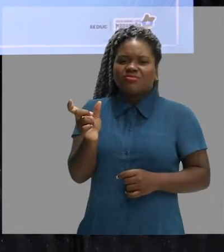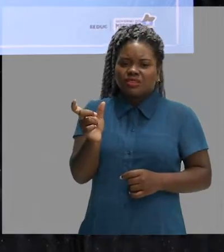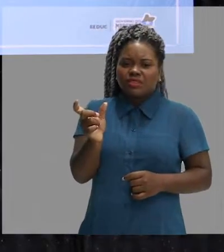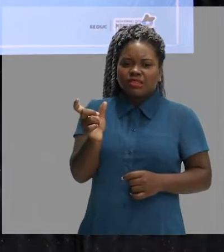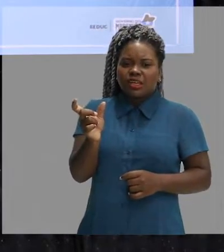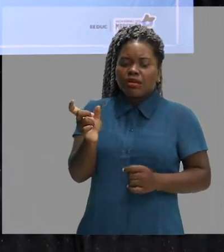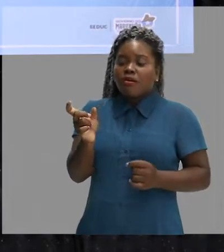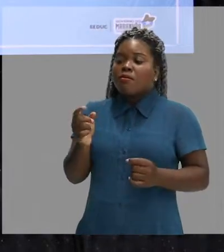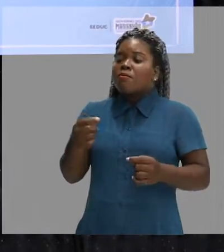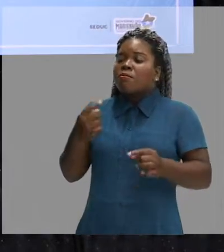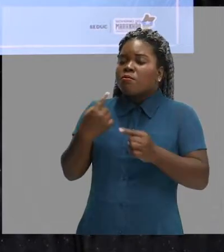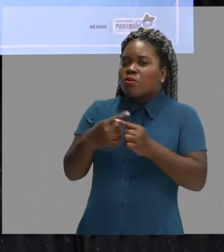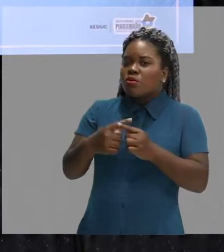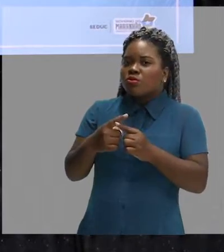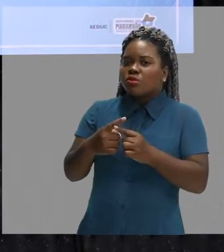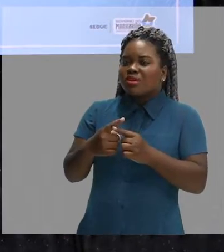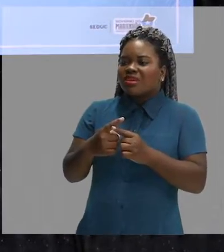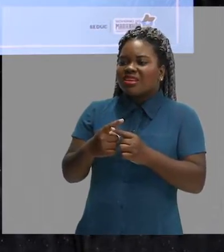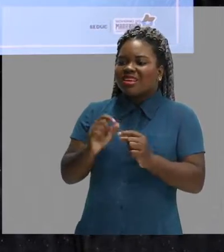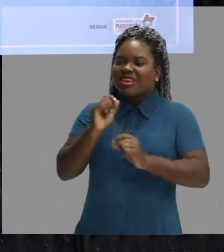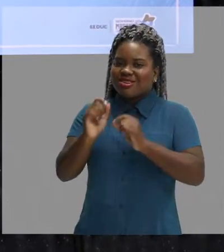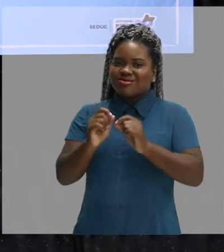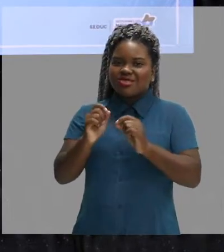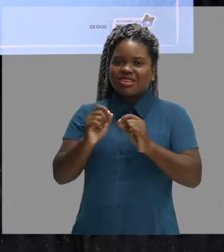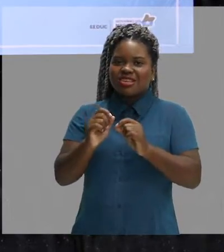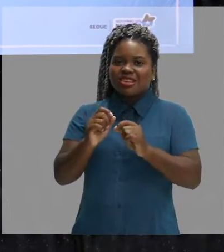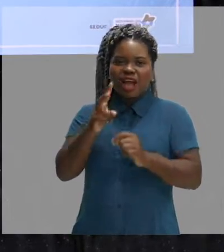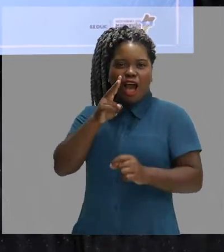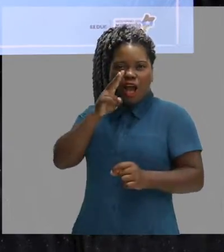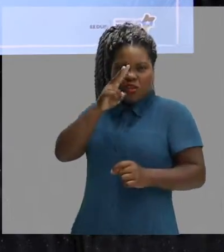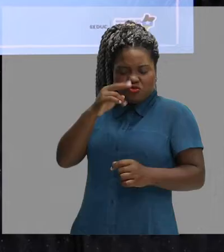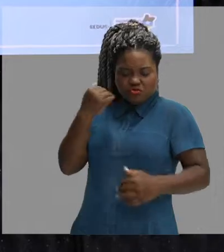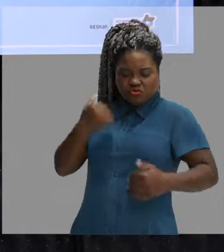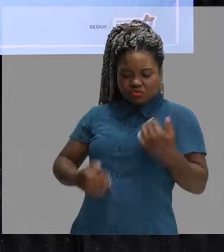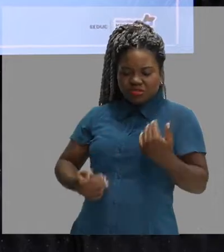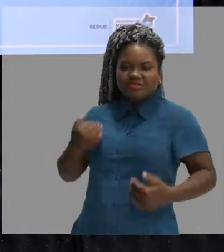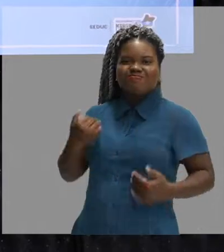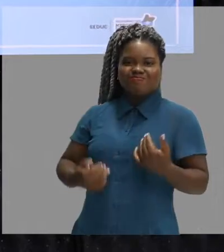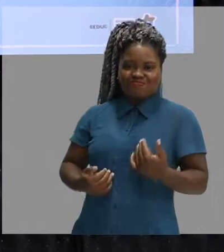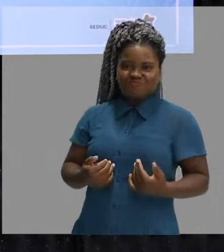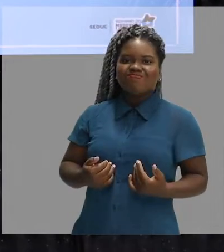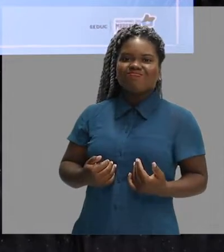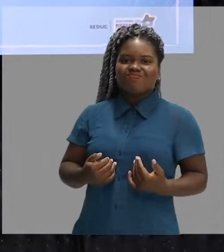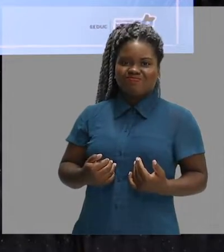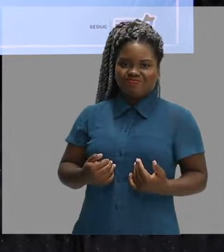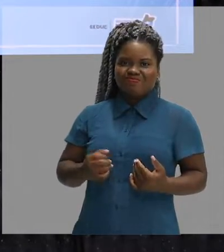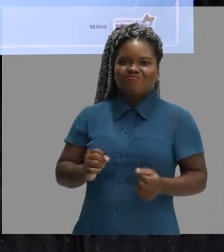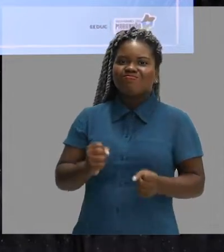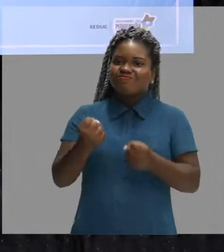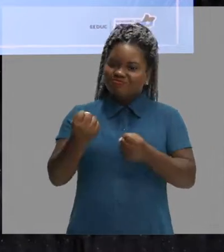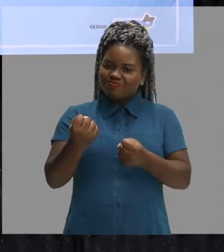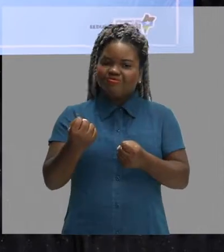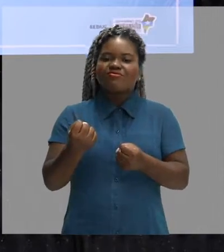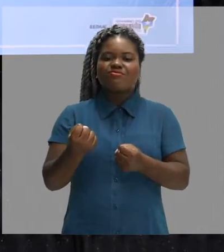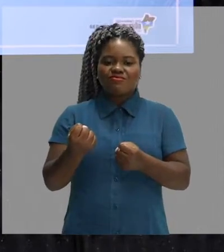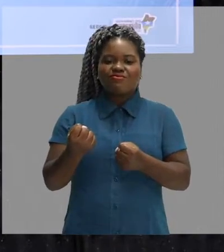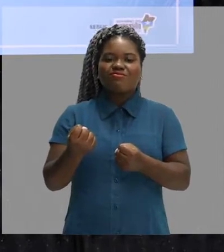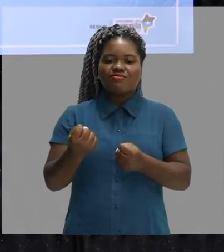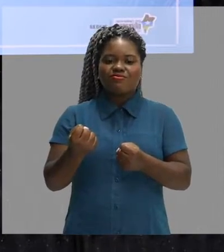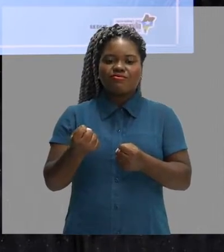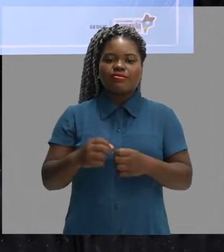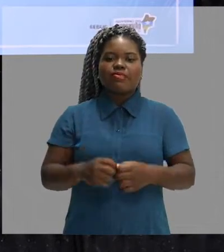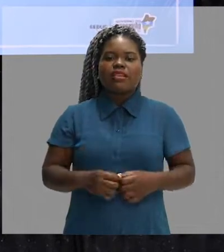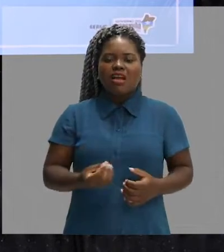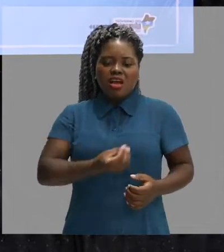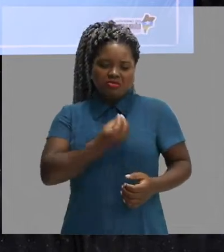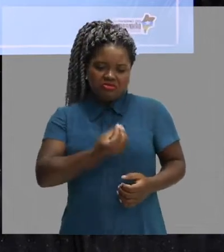força física, ok? É um ato agressivo que tem a intenção de causar dano, seja a vida, a integridade